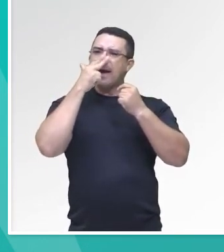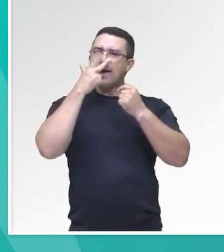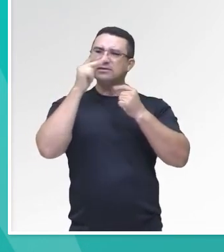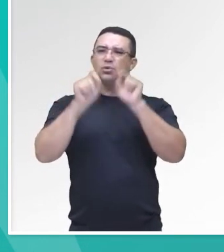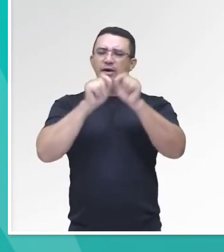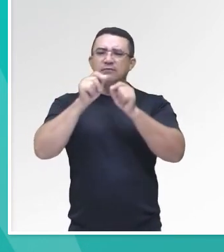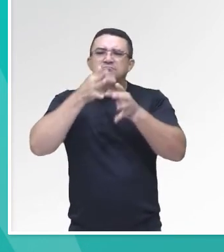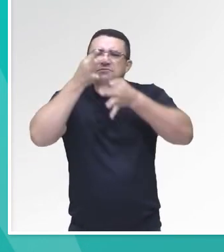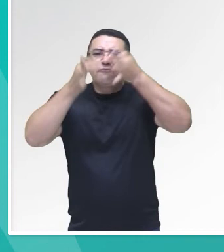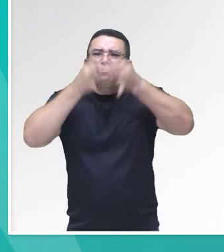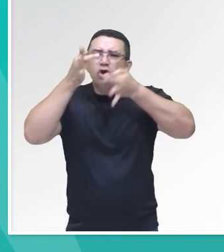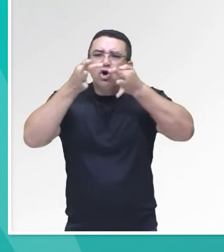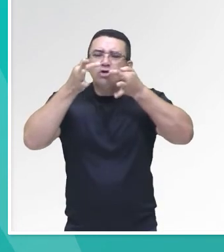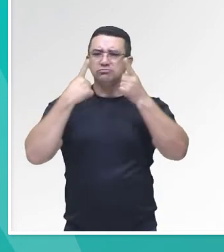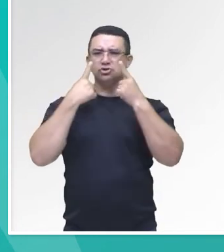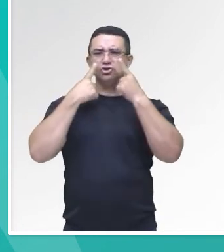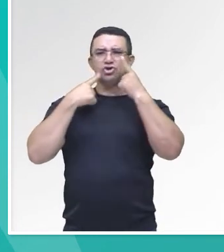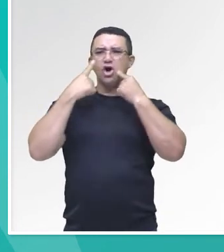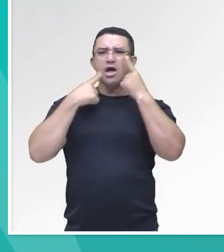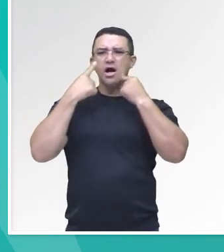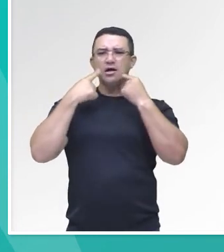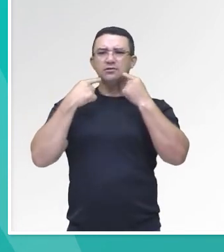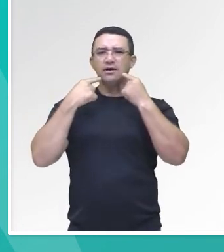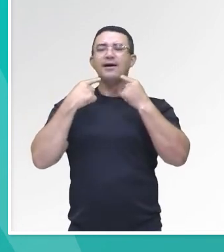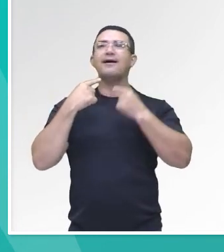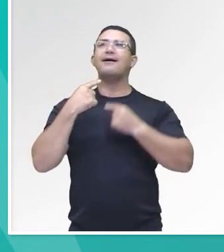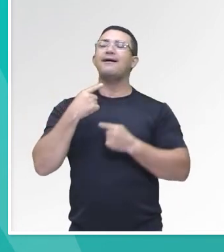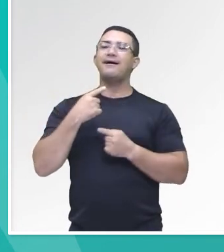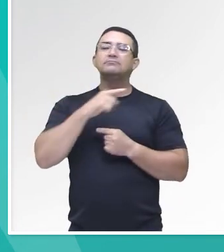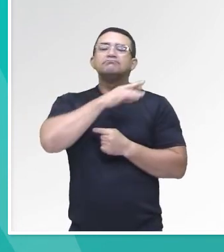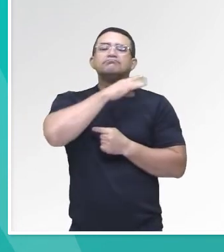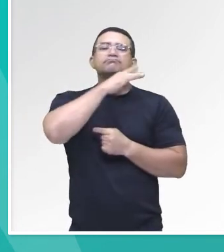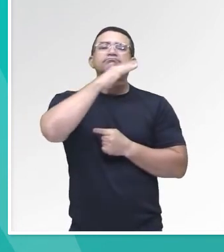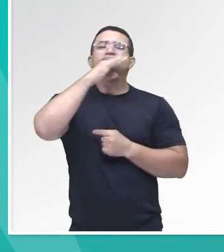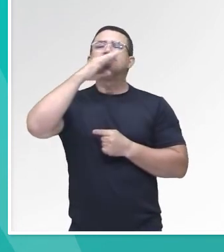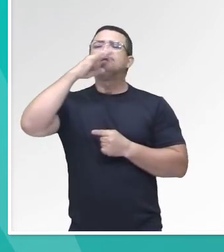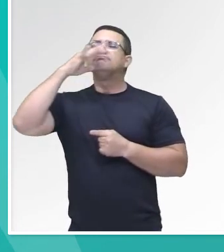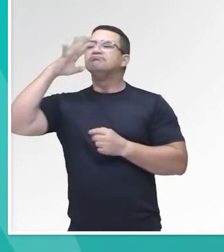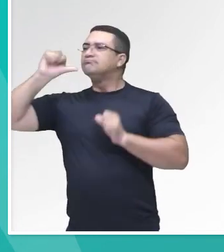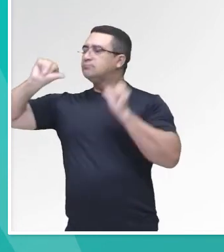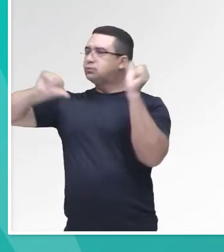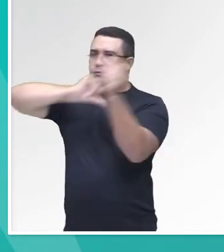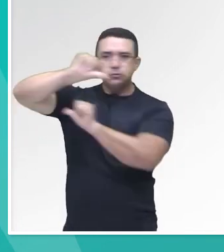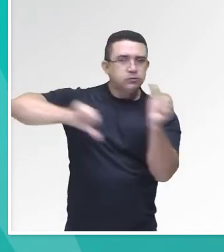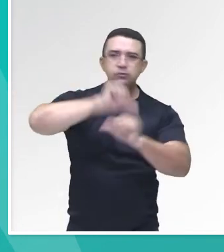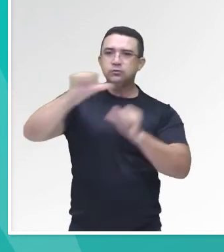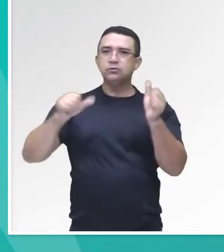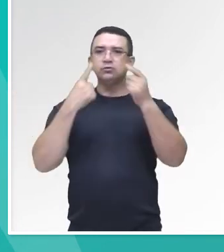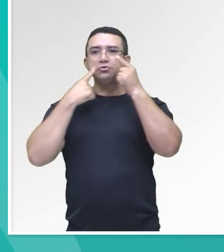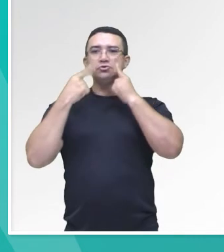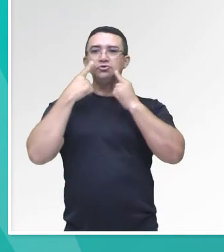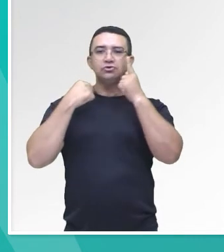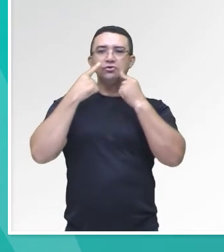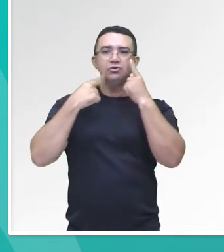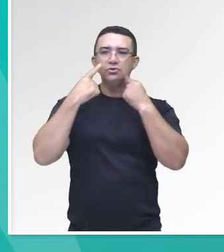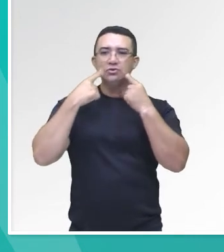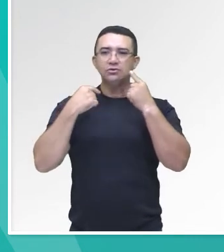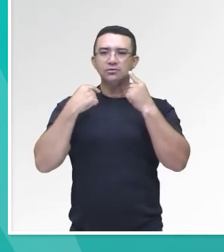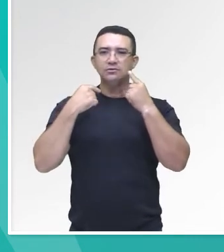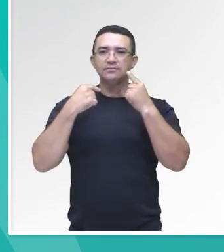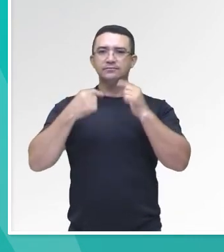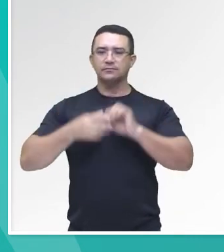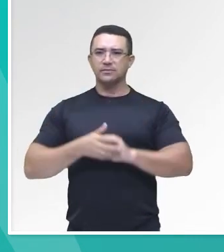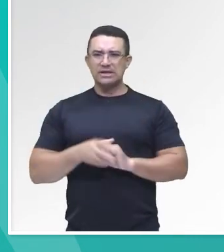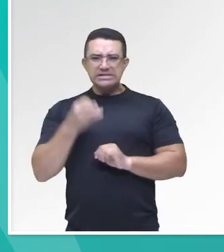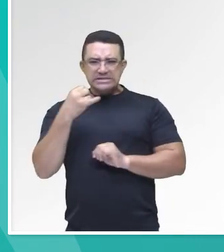né? E então, através do seu perfume, se transformam o quê? Em lágrimas. Então, se as